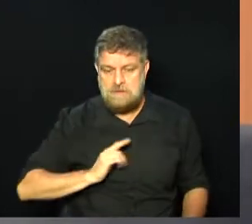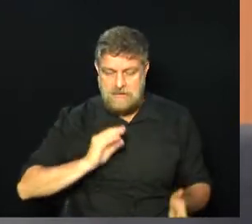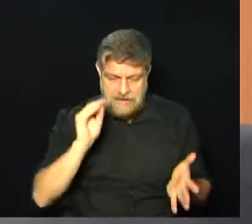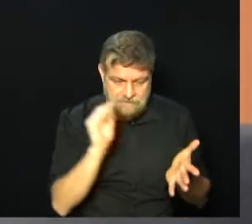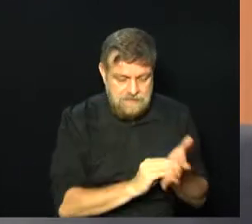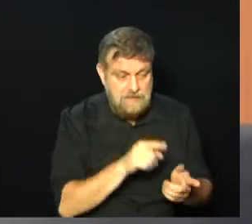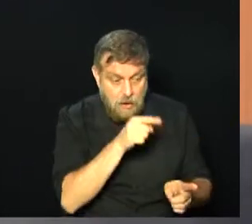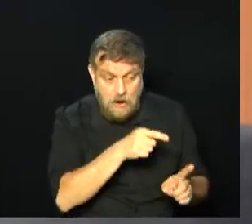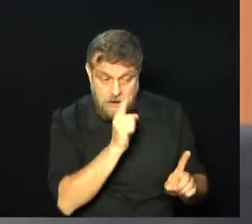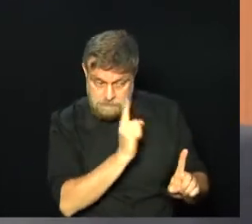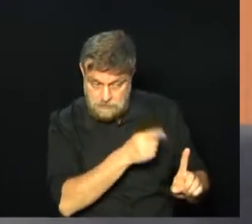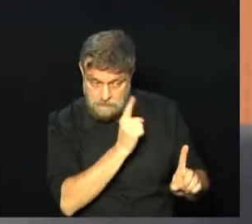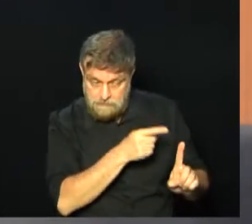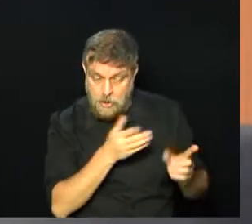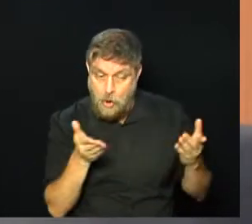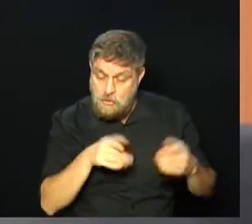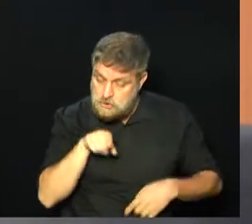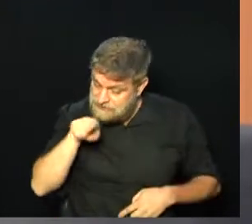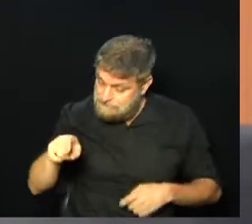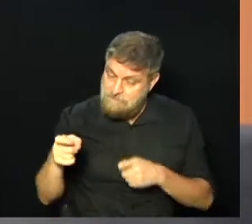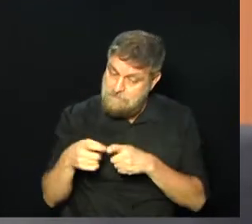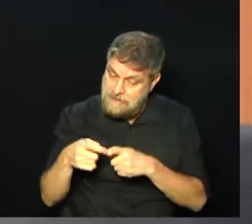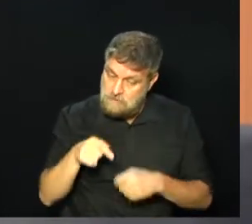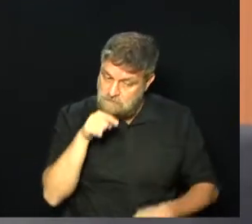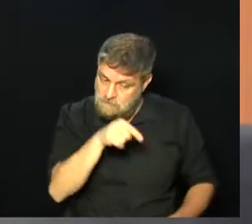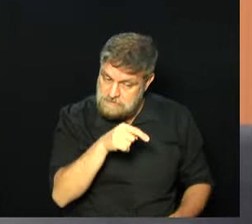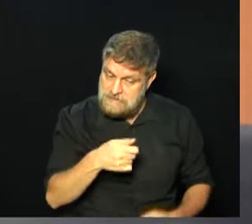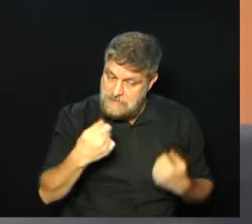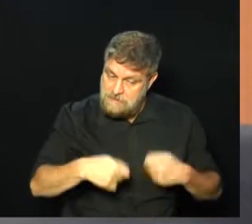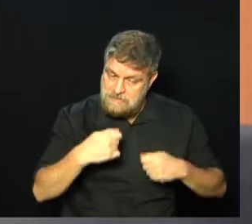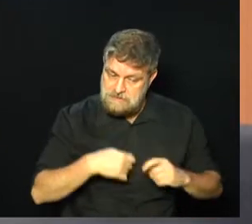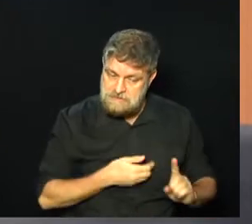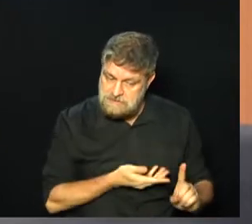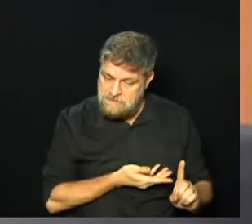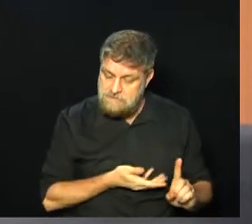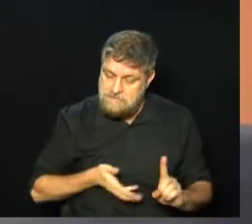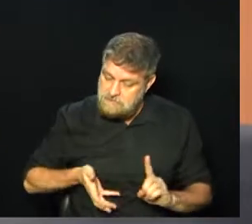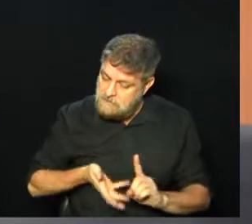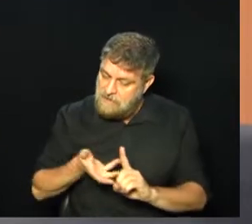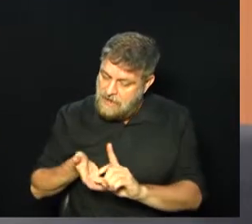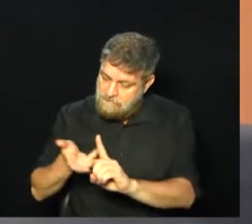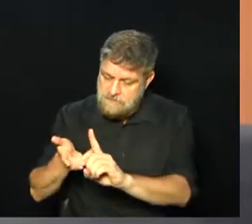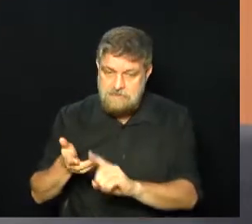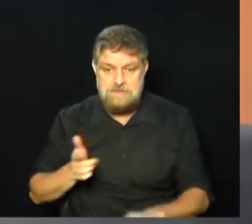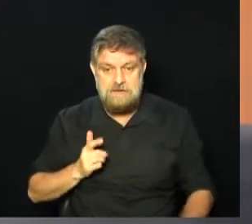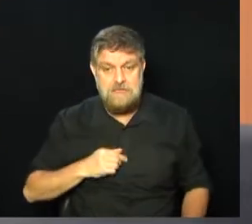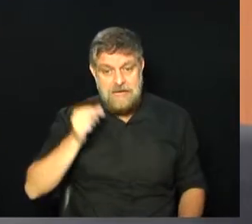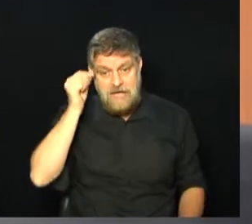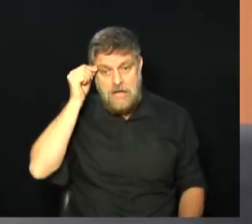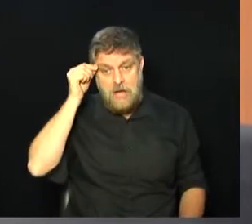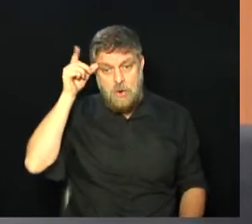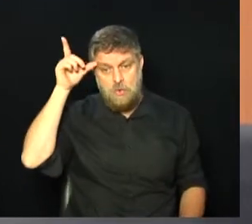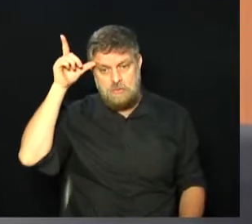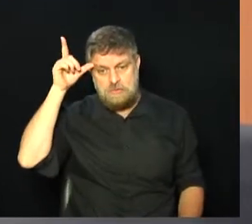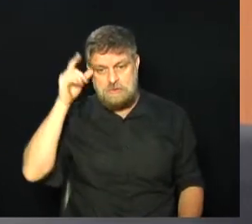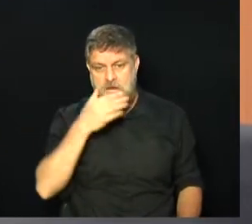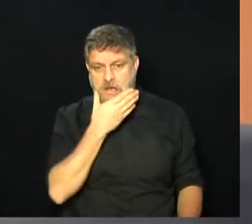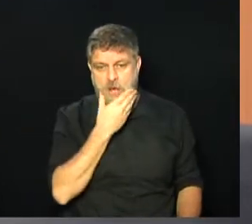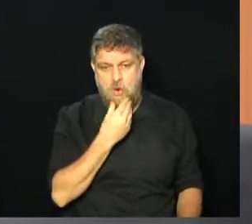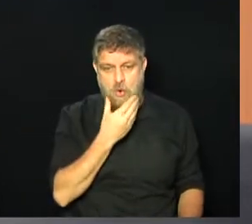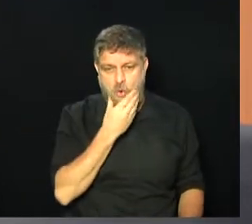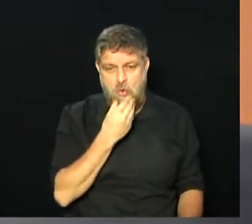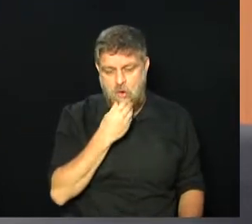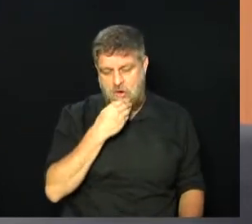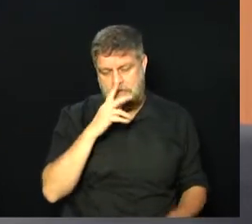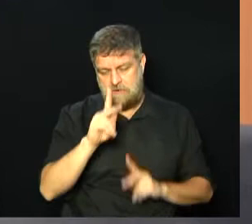marido no dia, olha, hoje você tem que ir lá. É impressionante. E essa questão cultural do homem, isso é o homem